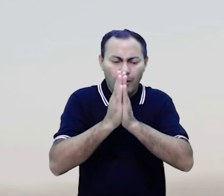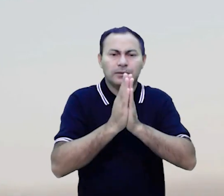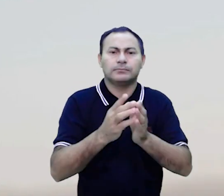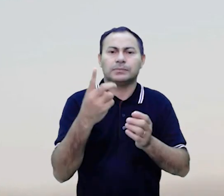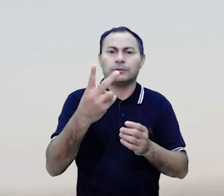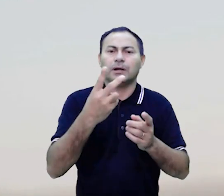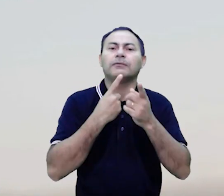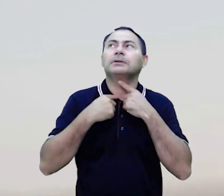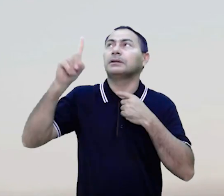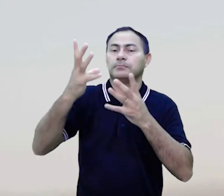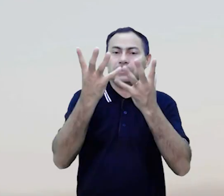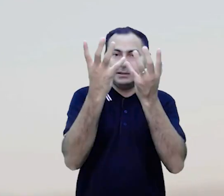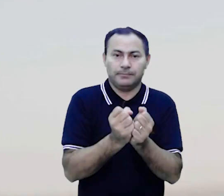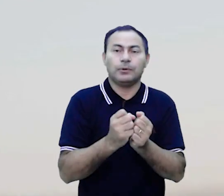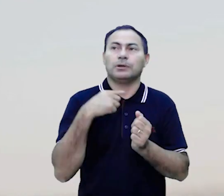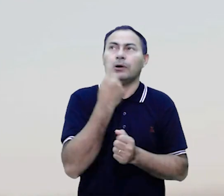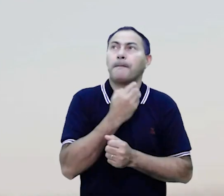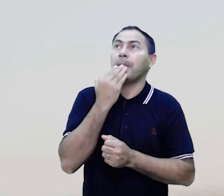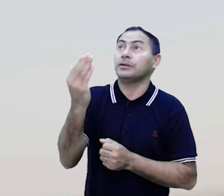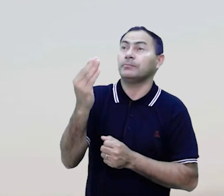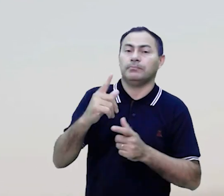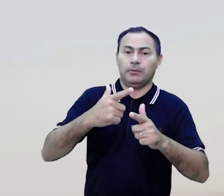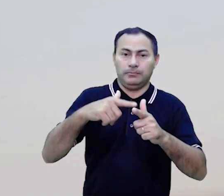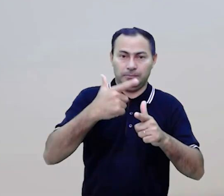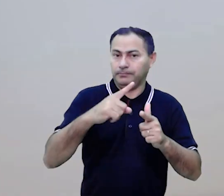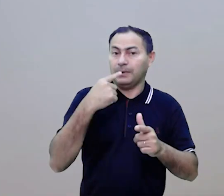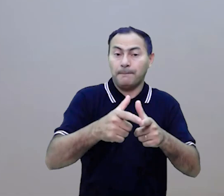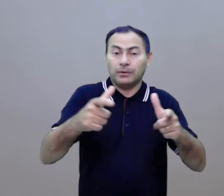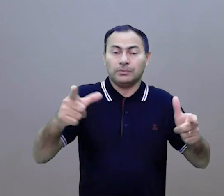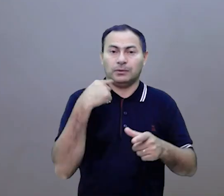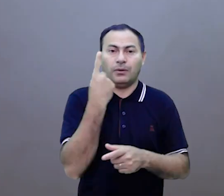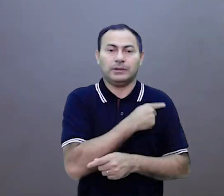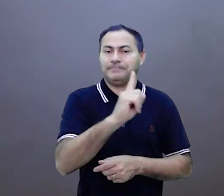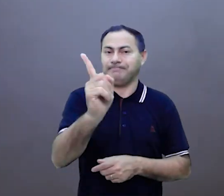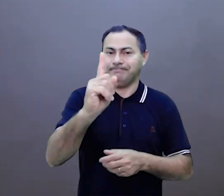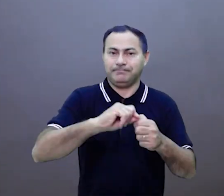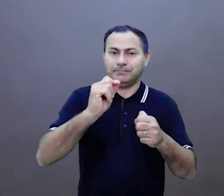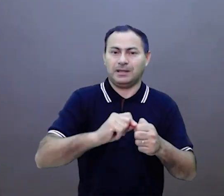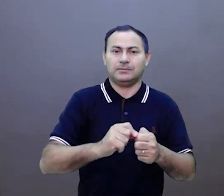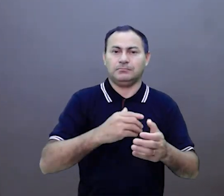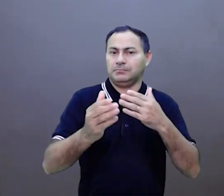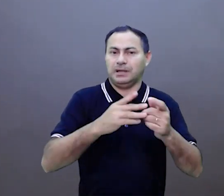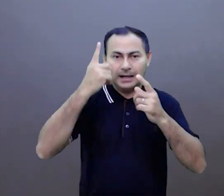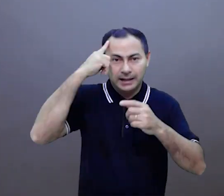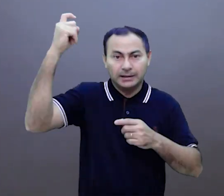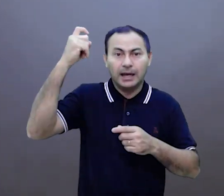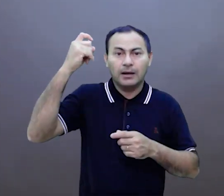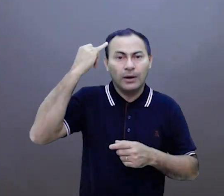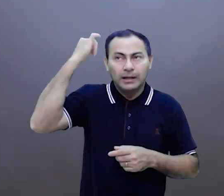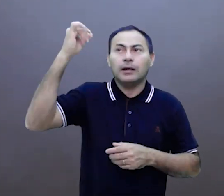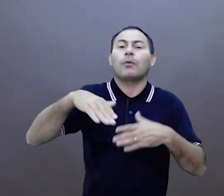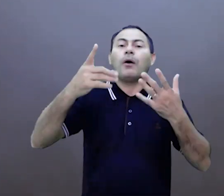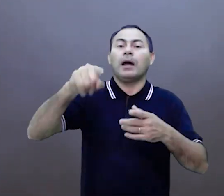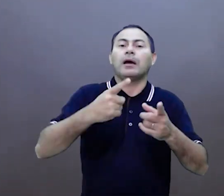que se orarmos segundo a vontade de Deus, receberemos aquilo que pedimos. Mas o problema é que na maioria das vezes não fazemos a mínima ideia